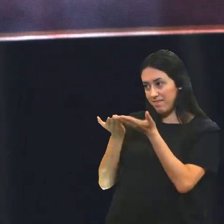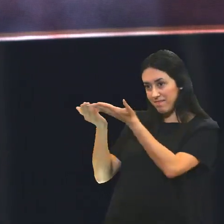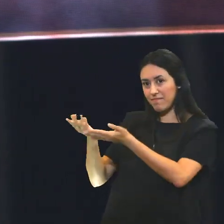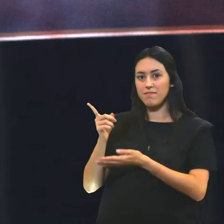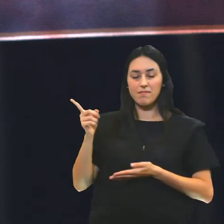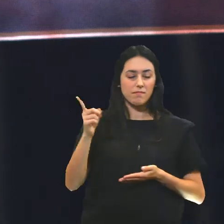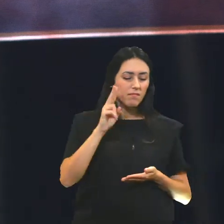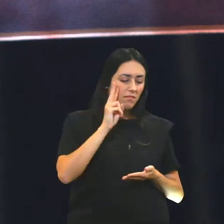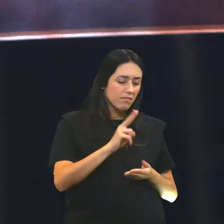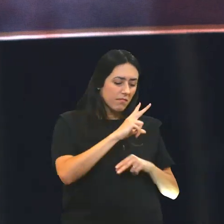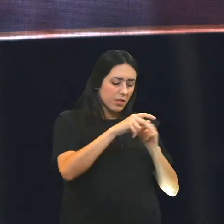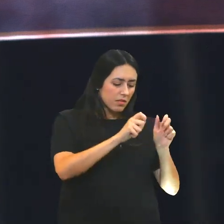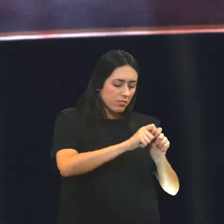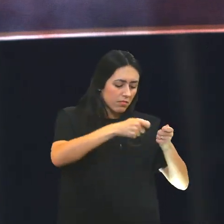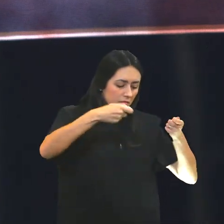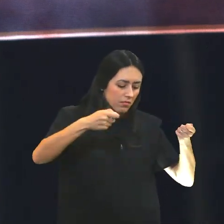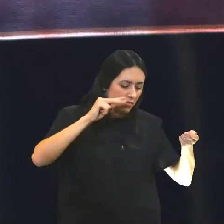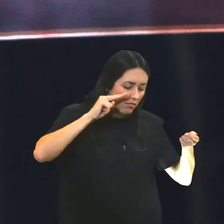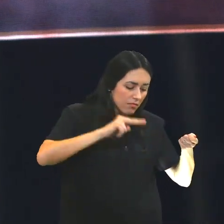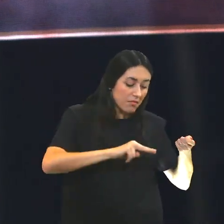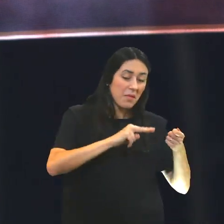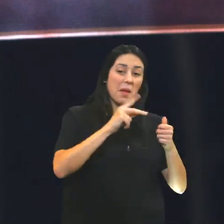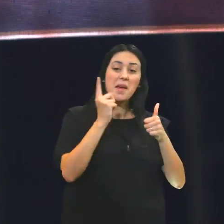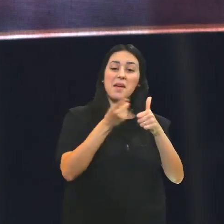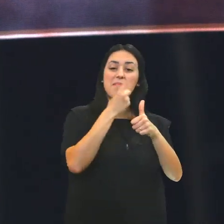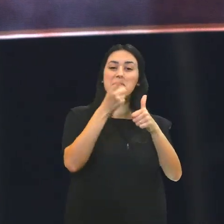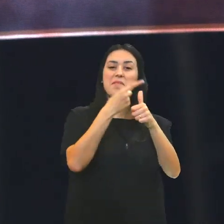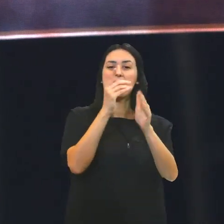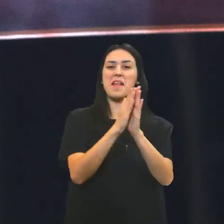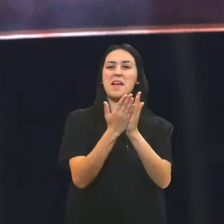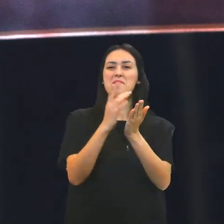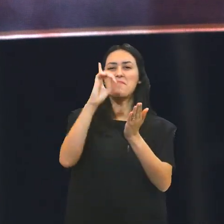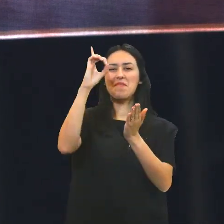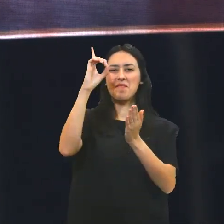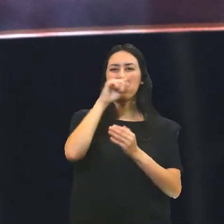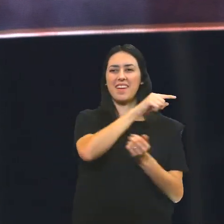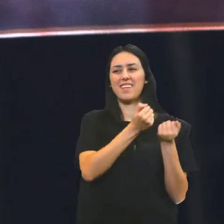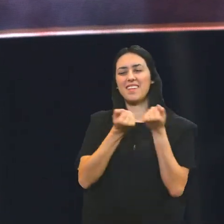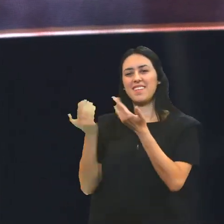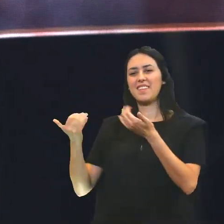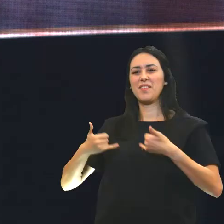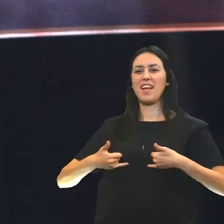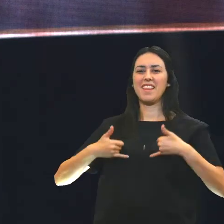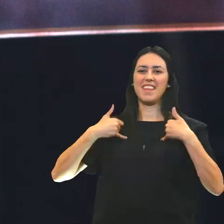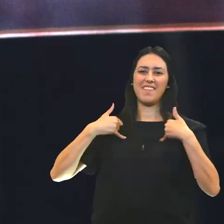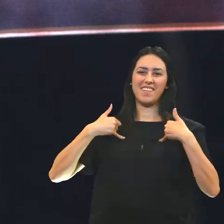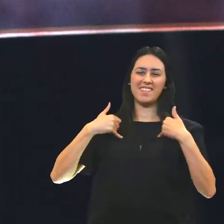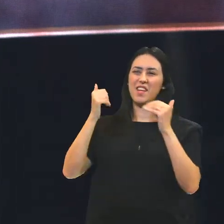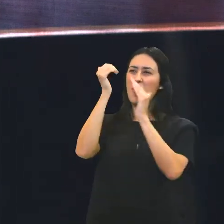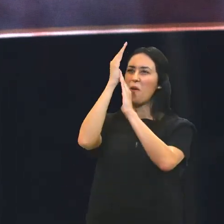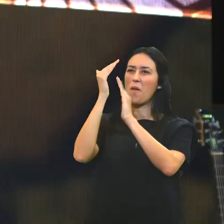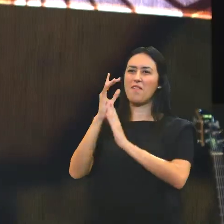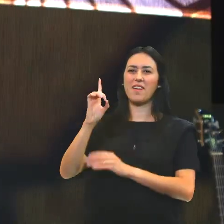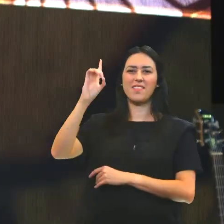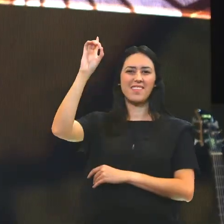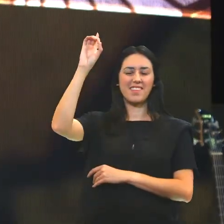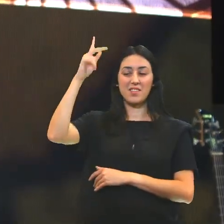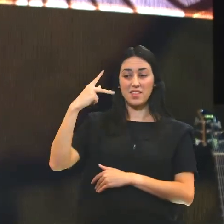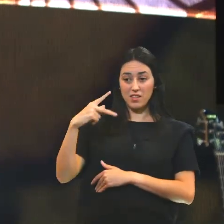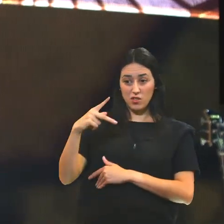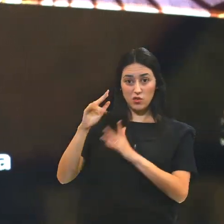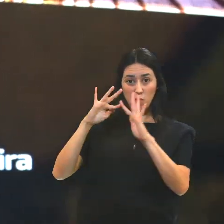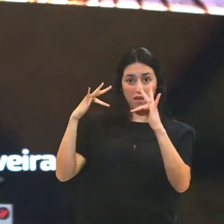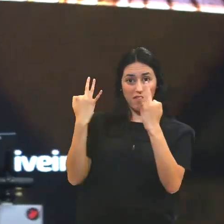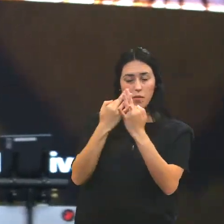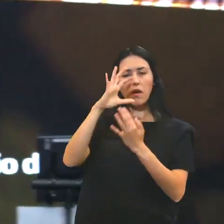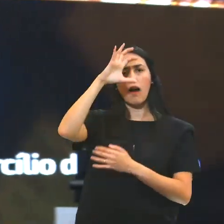vida dele. Ela deu para ele de aniversário, louvado seja Deus. Uma casa e um casamento que aprendeu que viver